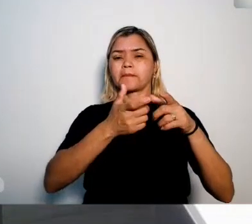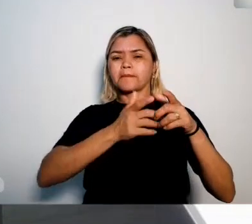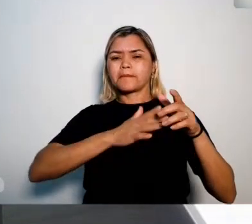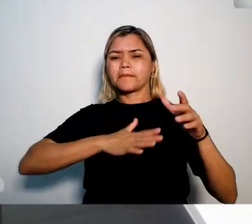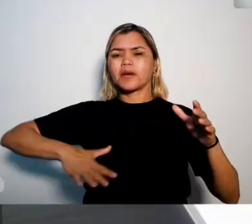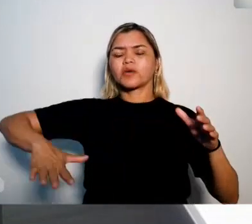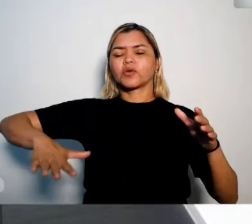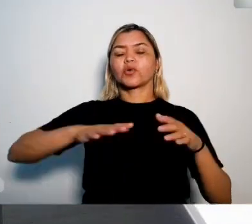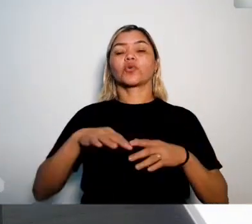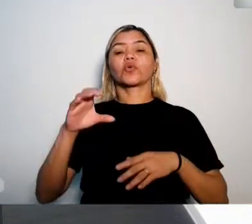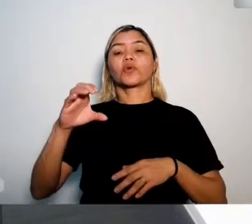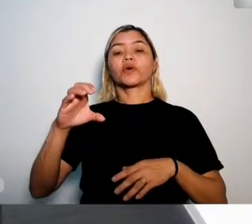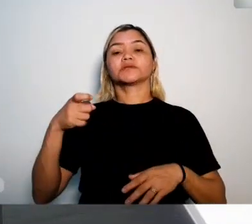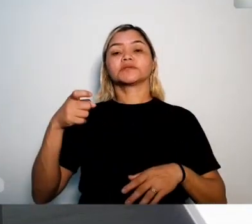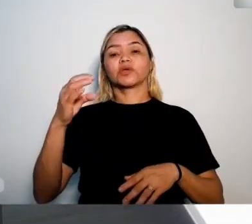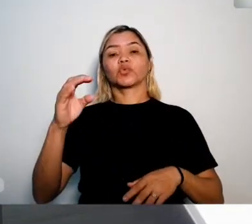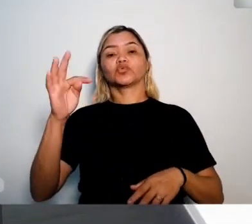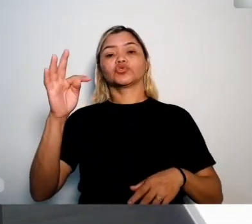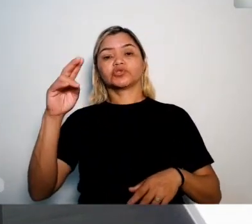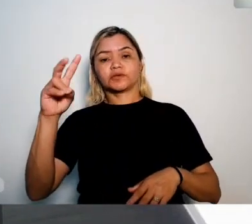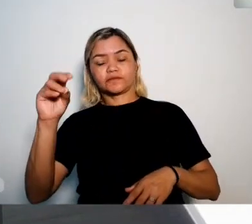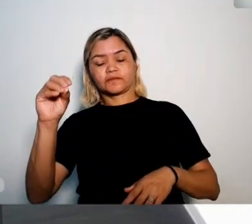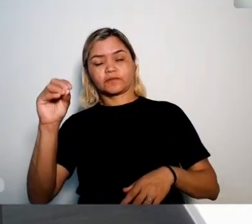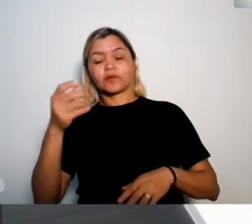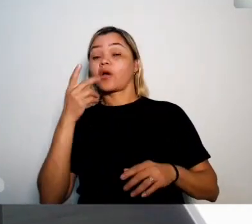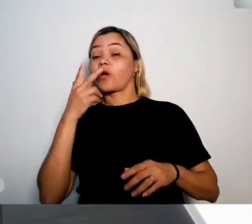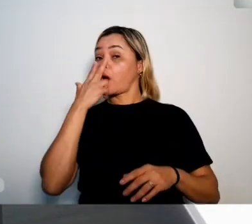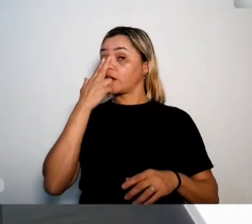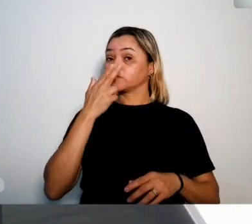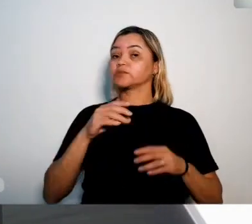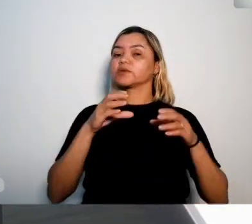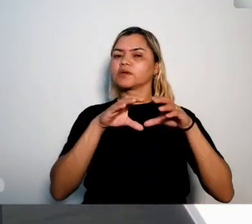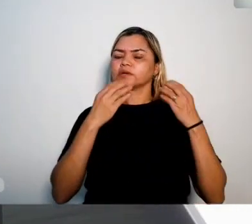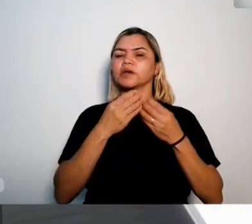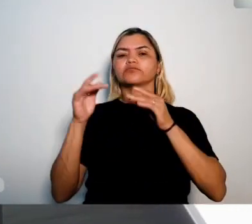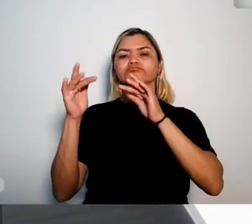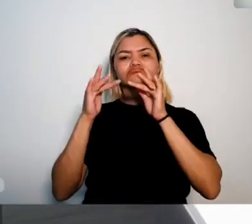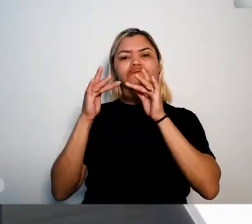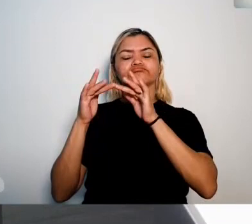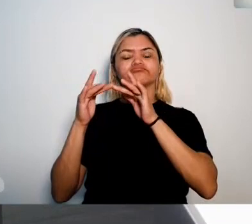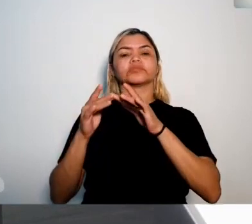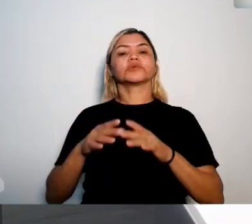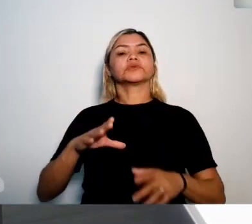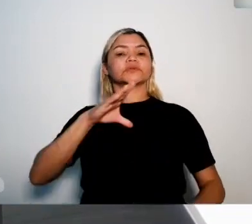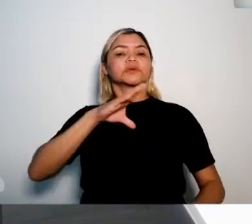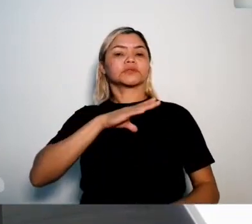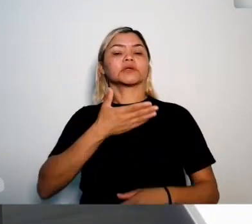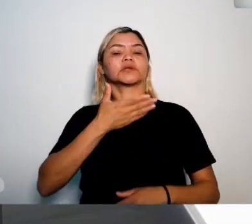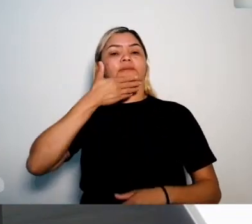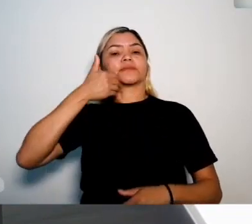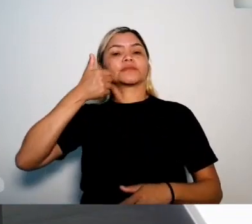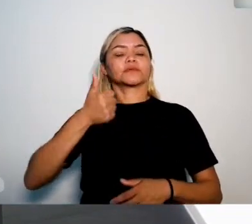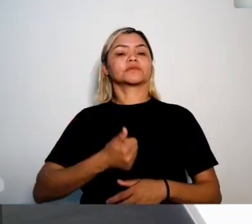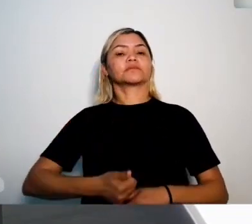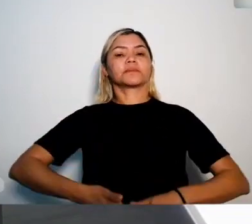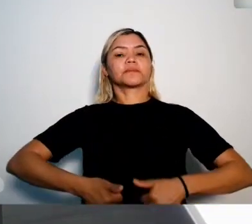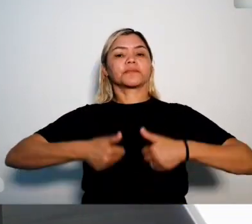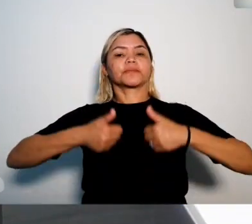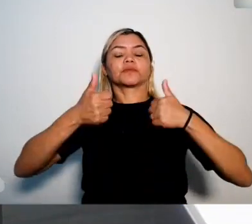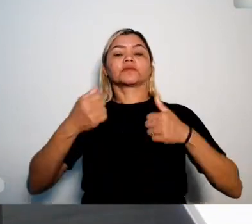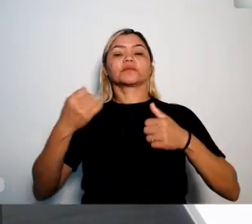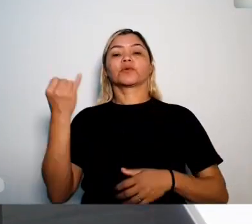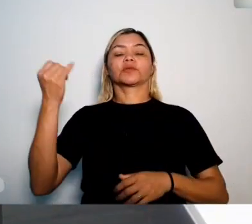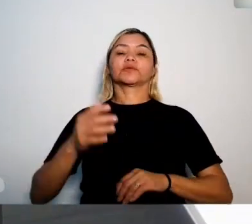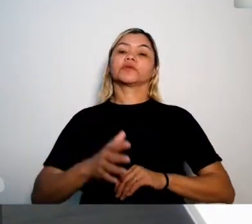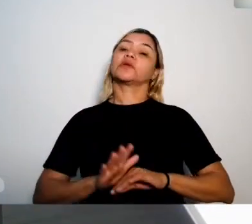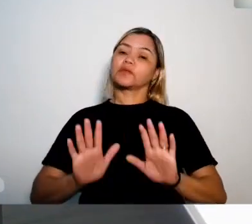acho que essa Câmara ela tem se alinhado muito bem com o Executivo e por isso que a cidade tem tido resultados importantes. Então, é para isso que nós estamos